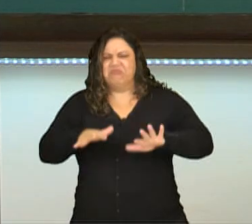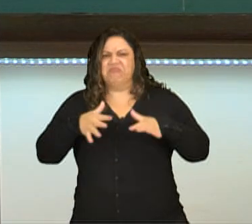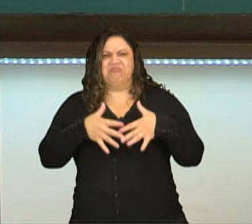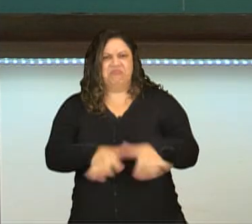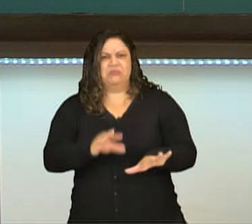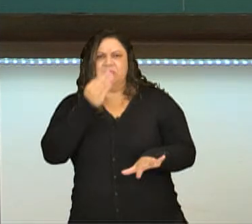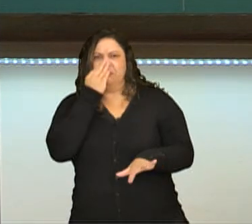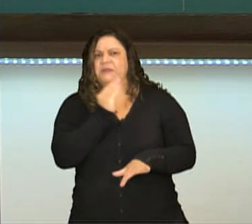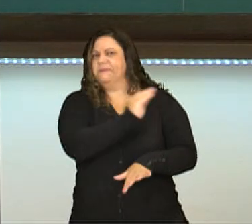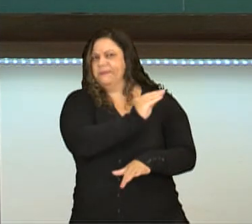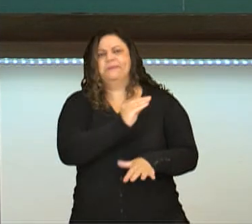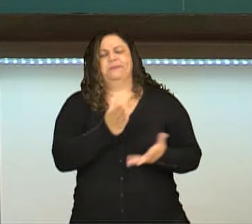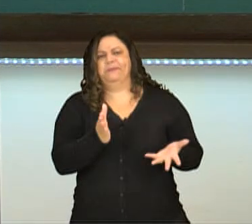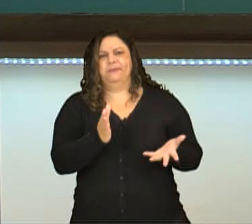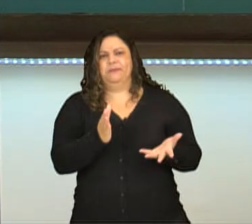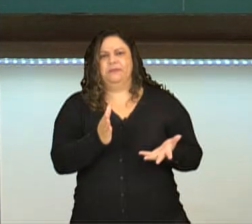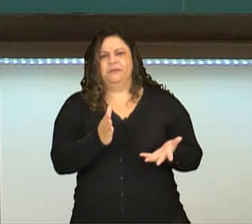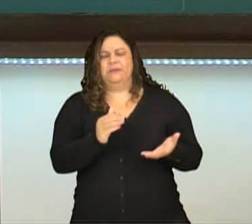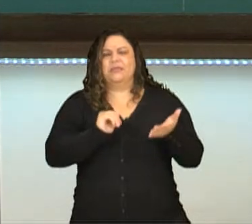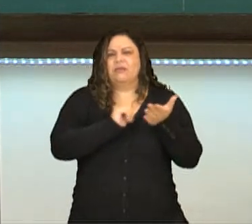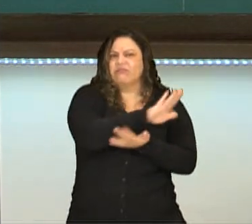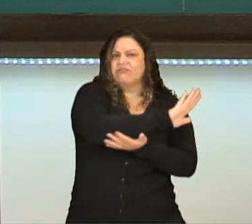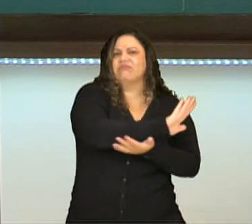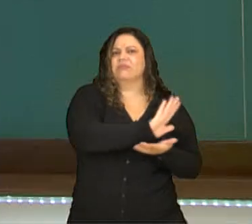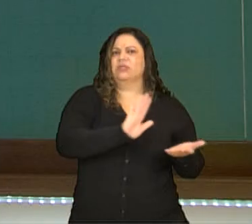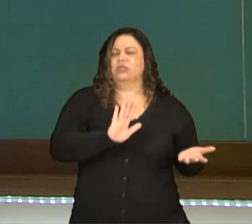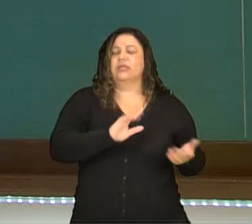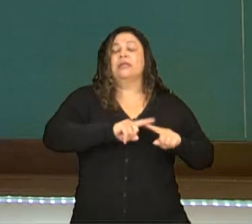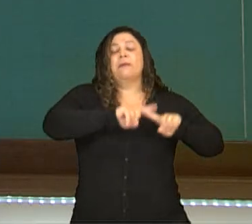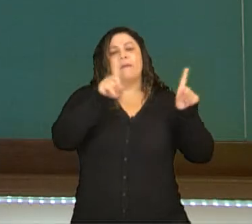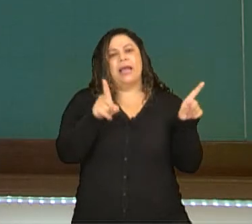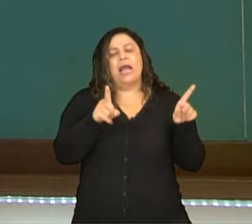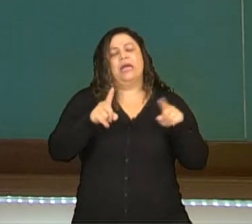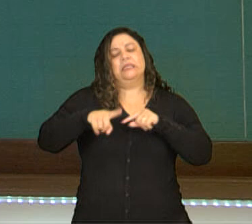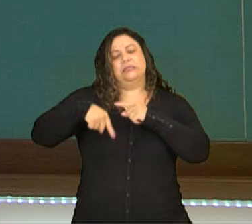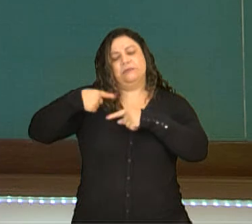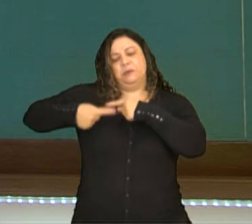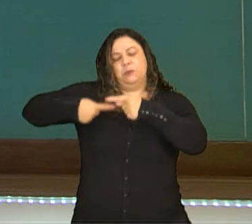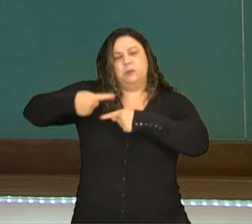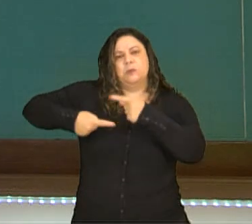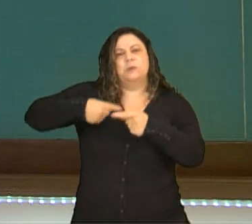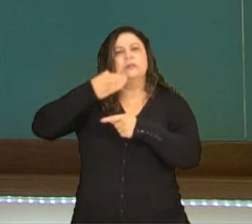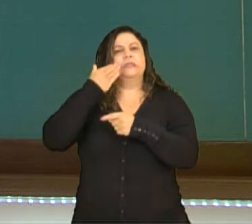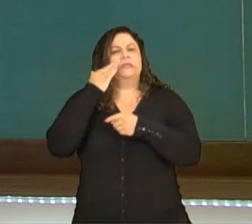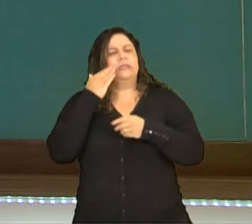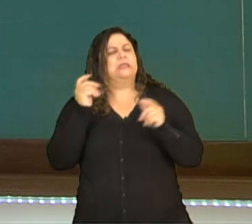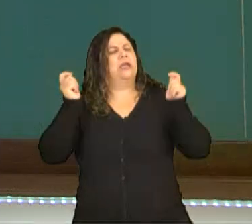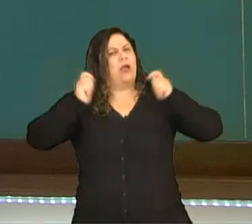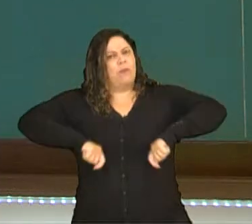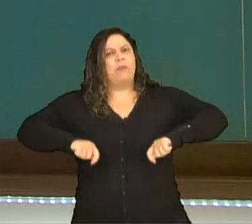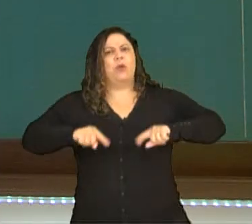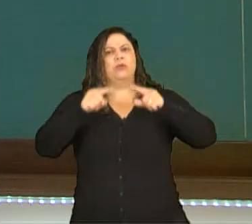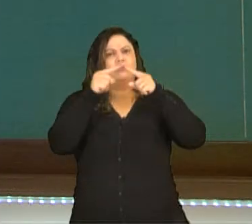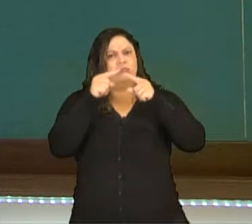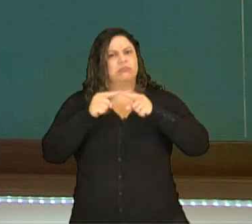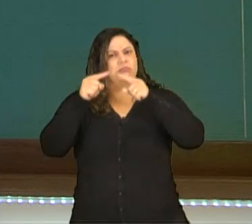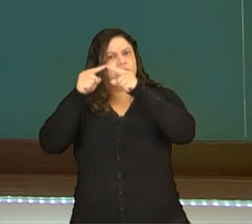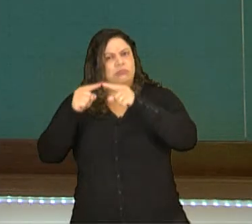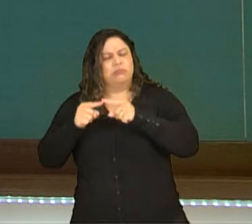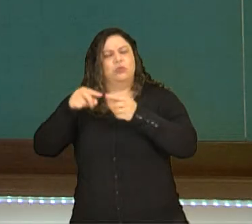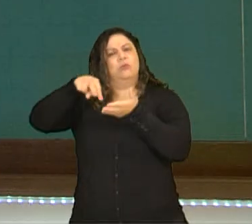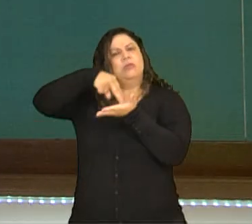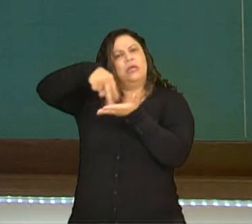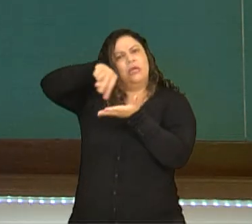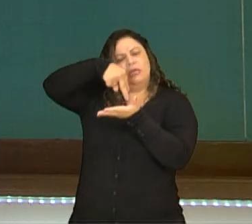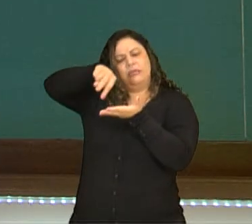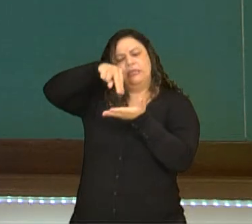fosse praticada e que ela tivesse sido banida, mas depois de um tempo, entendendo que os passos poderiam ser realizados de uma outra forma, de uma